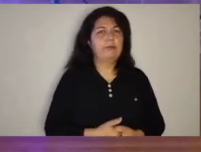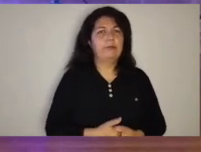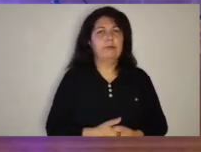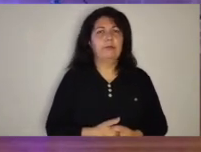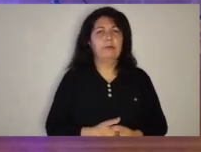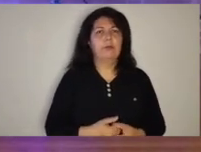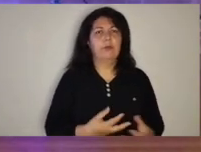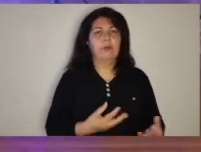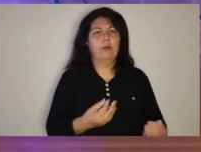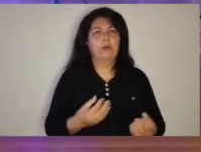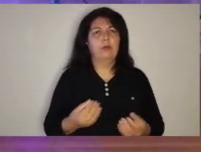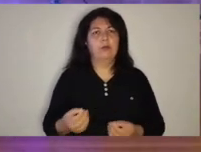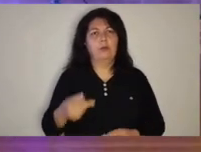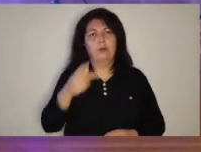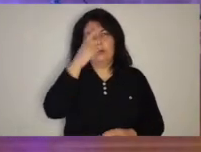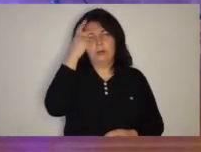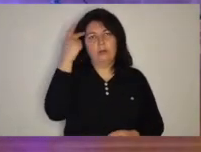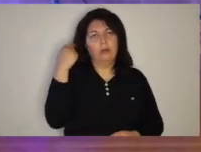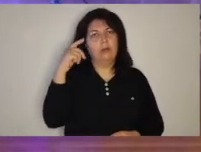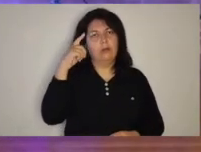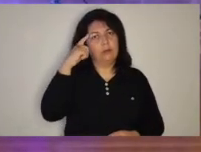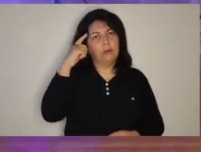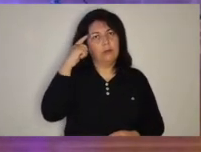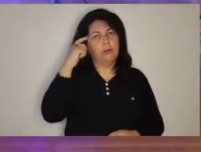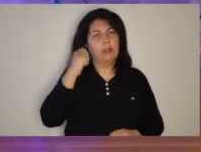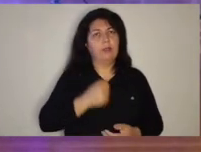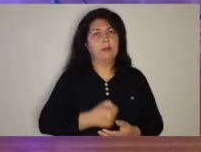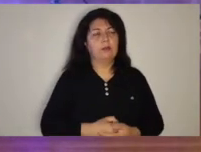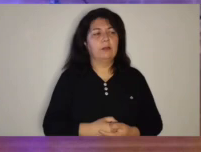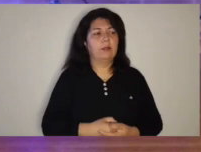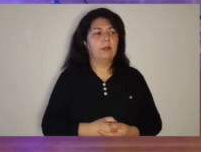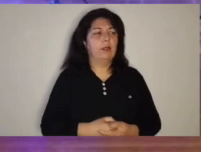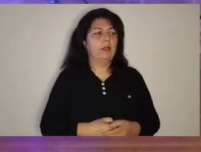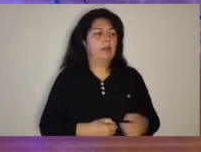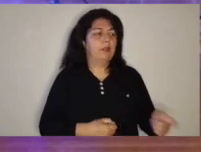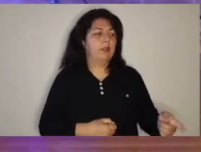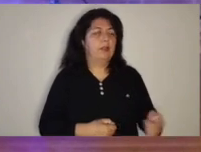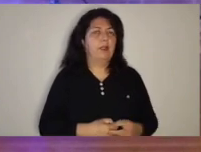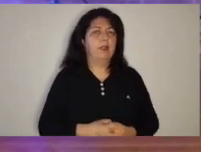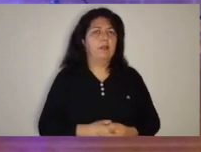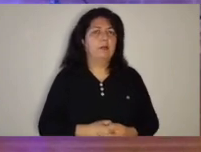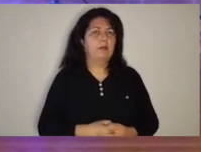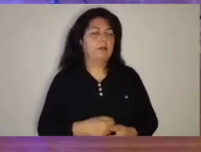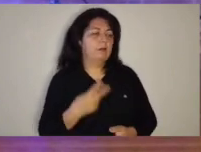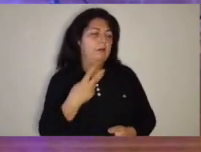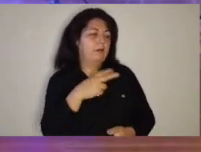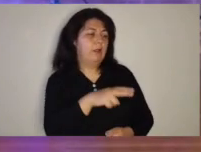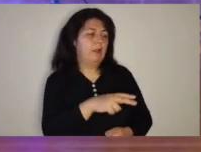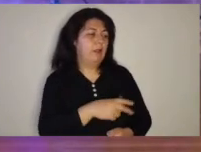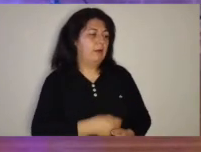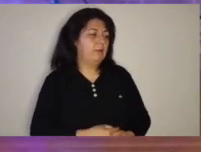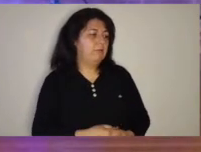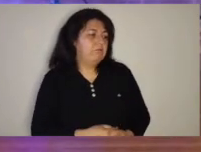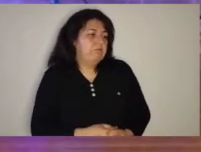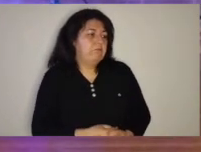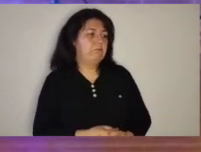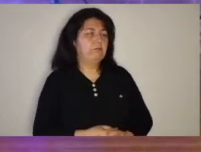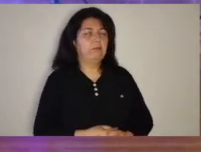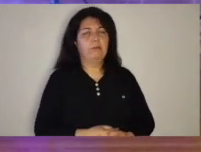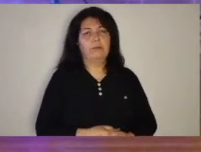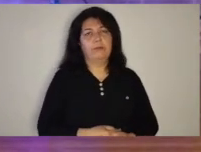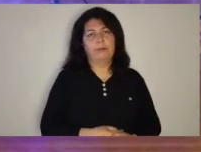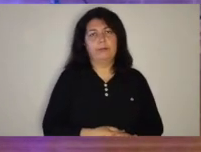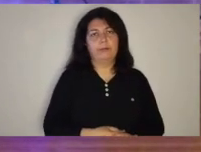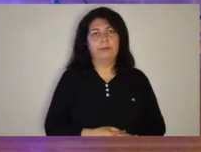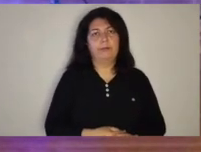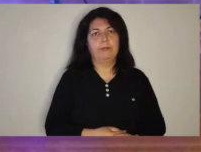Primeira situação, irmãos, muita gente acha que Abinadab e sua família se acostumou